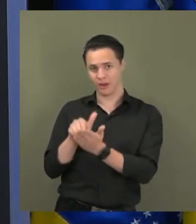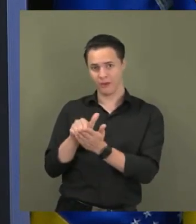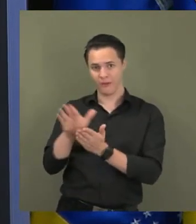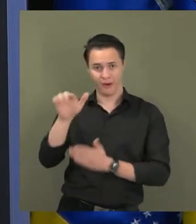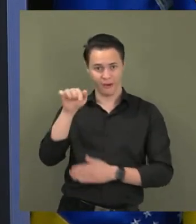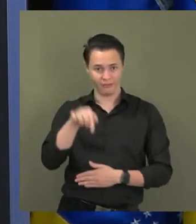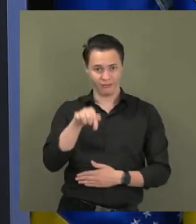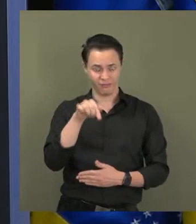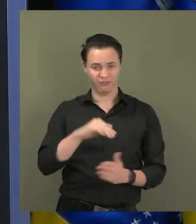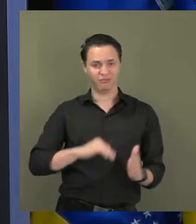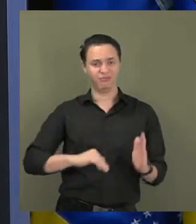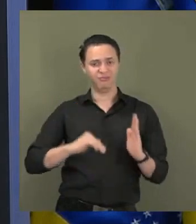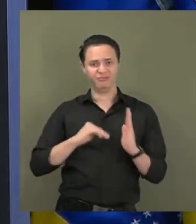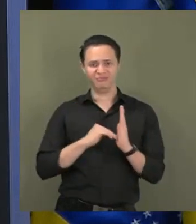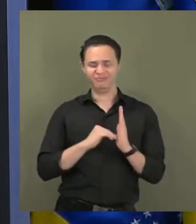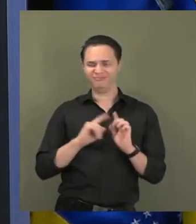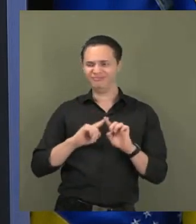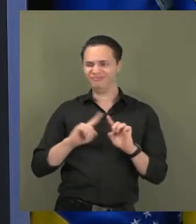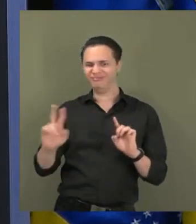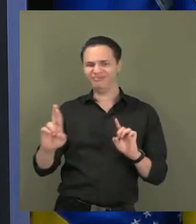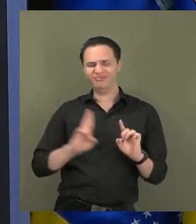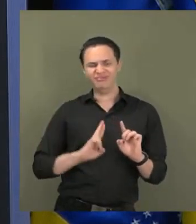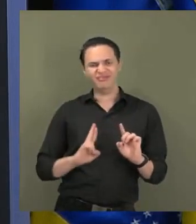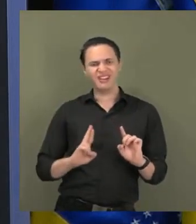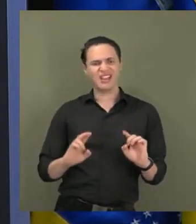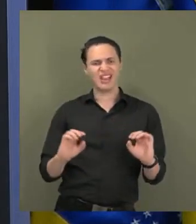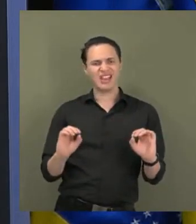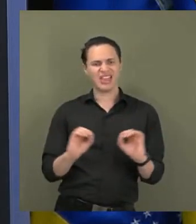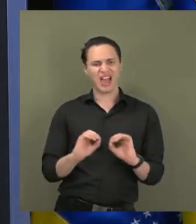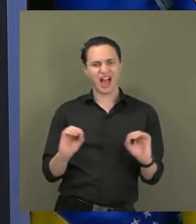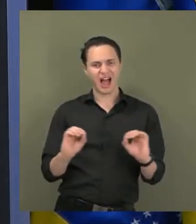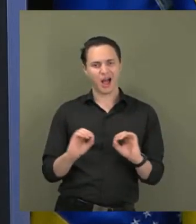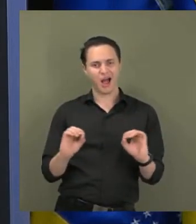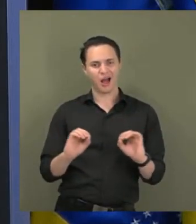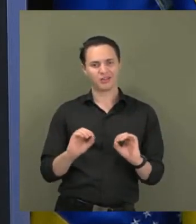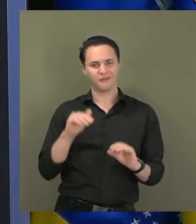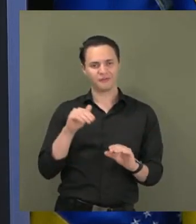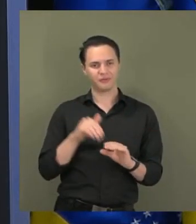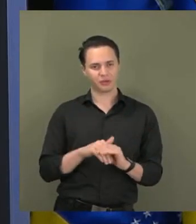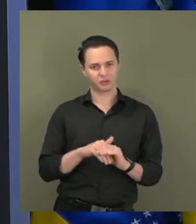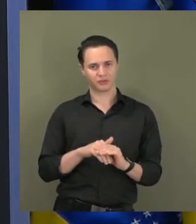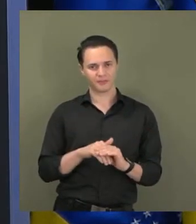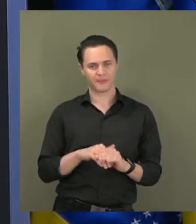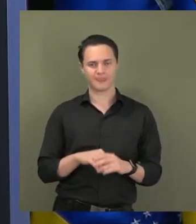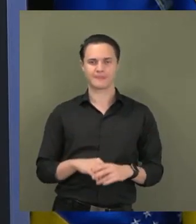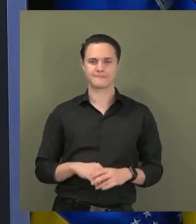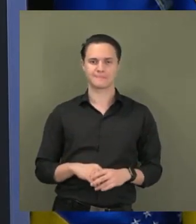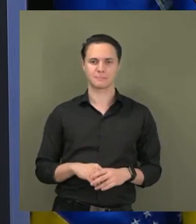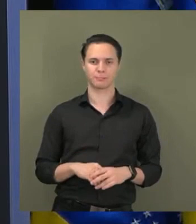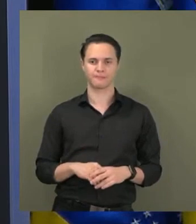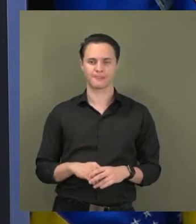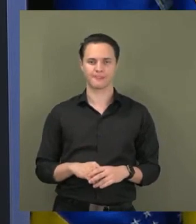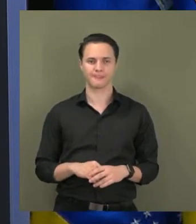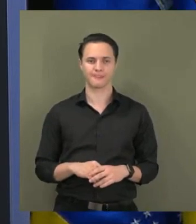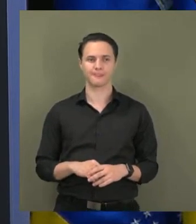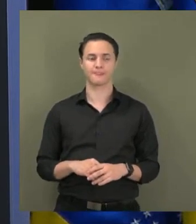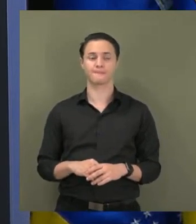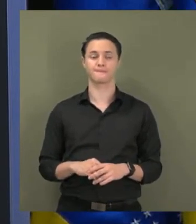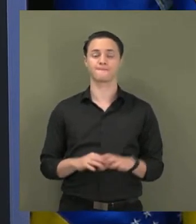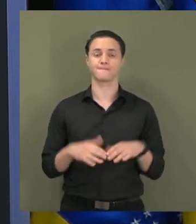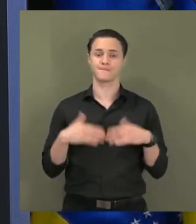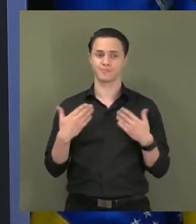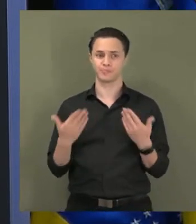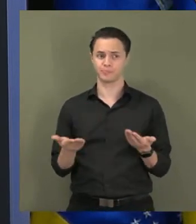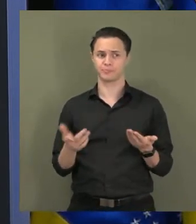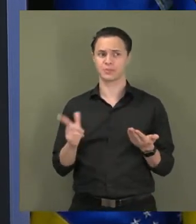dessa casa e nenhum deles foi deliberado para o início da tramitação, sendo que